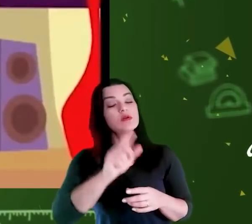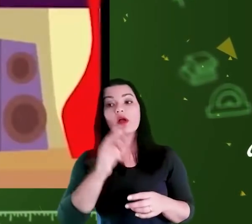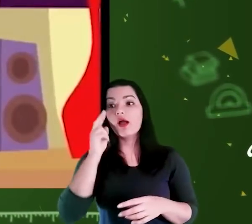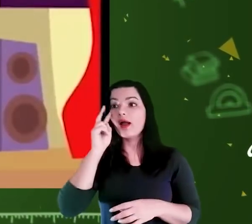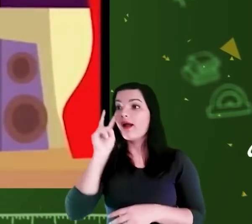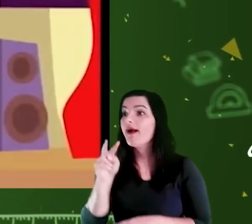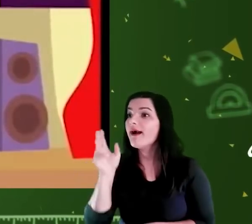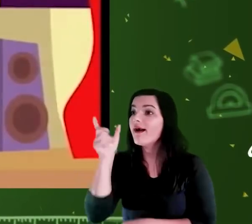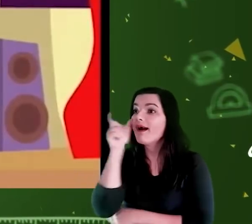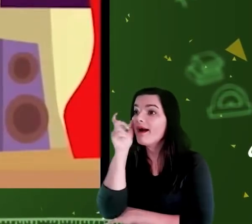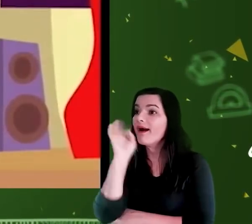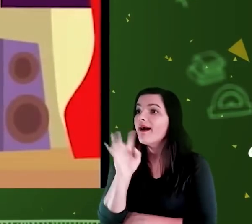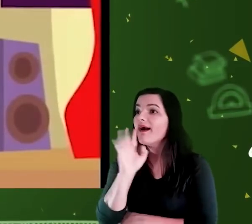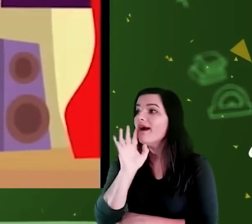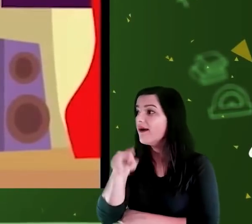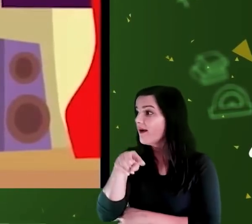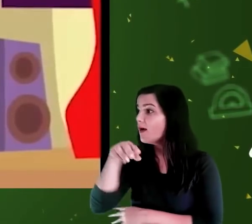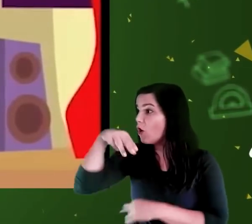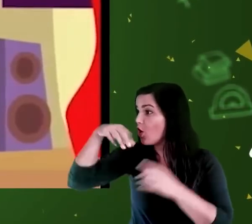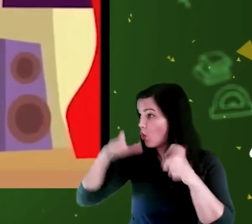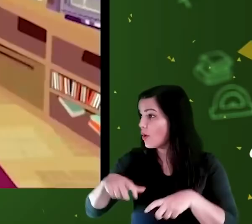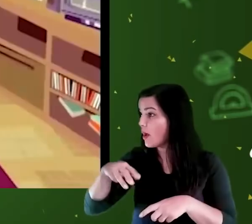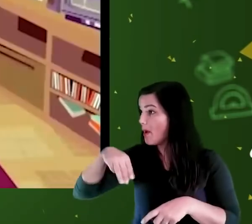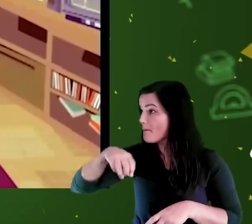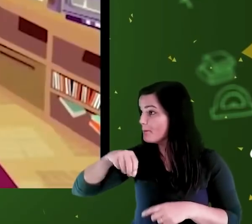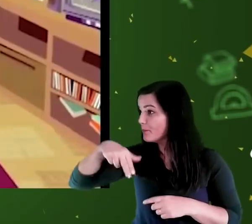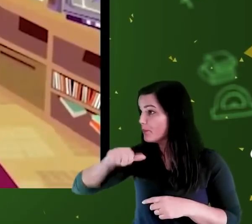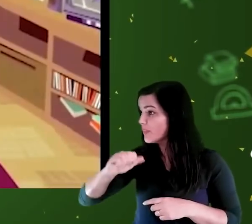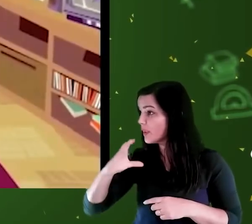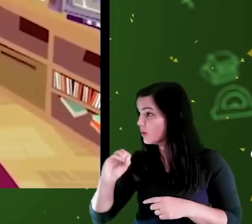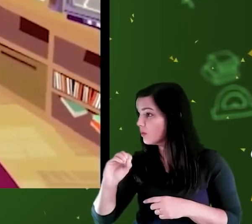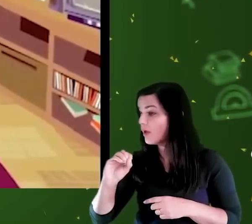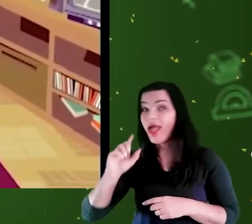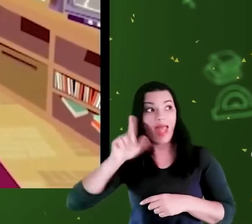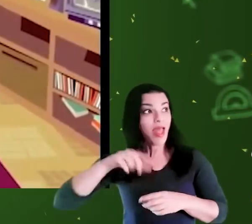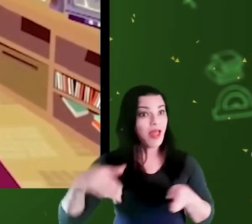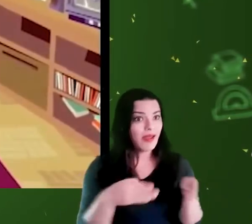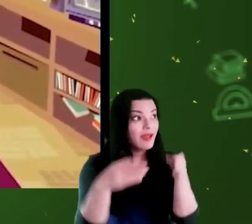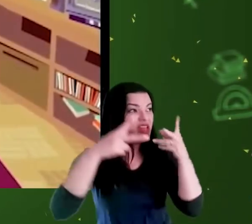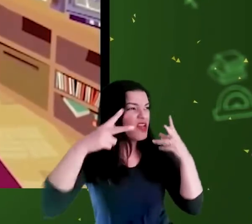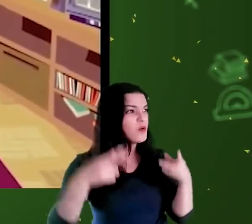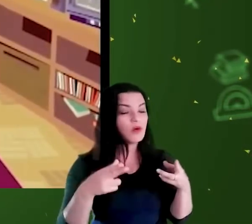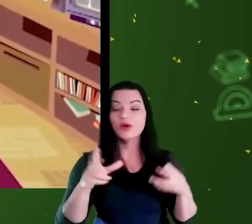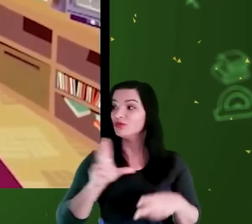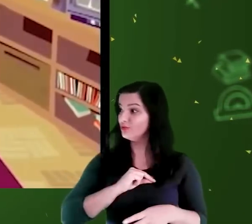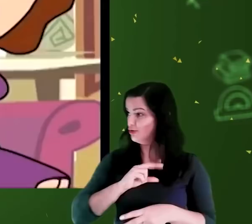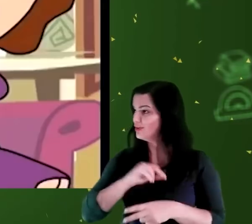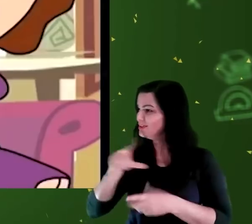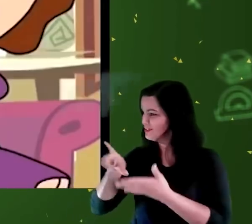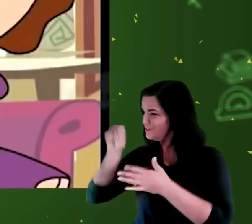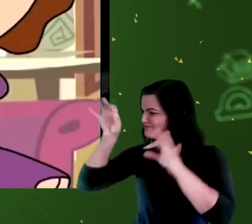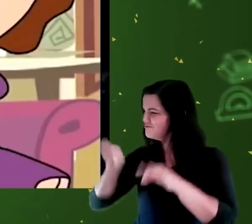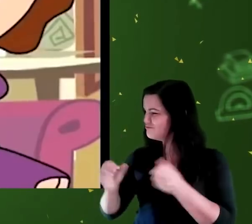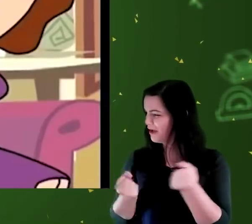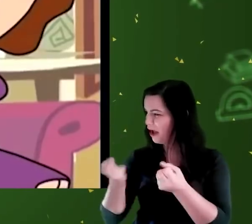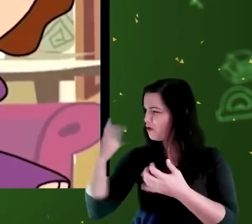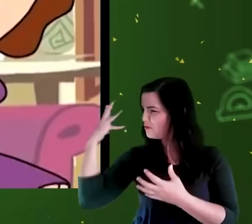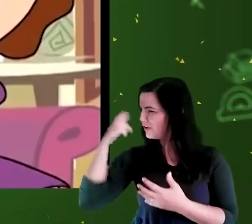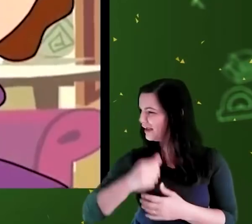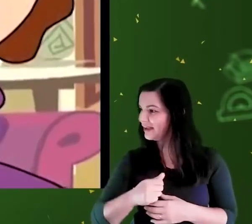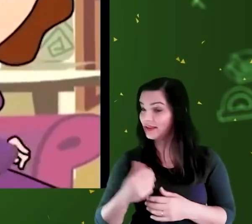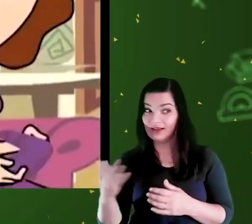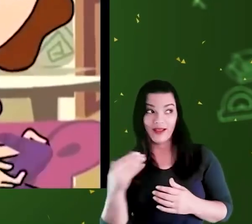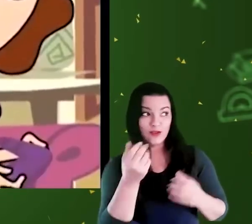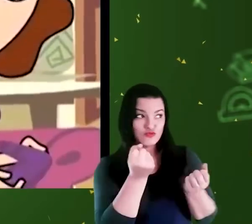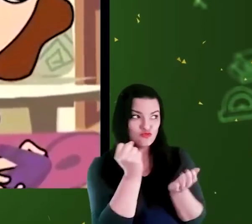É, eles fazem um cenário igualzinho das corridas de verdade. Escolheu bem o carrão, hein? Ó, joga comigo. Eu te ensino a dirigir. É